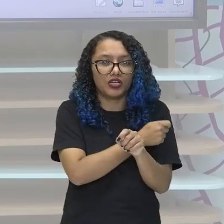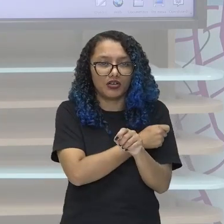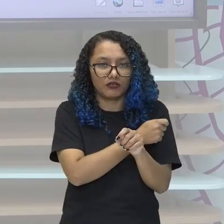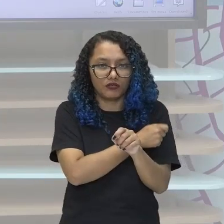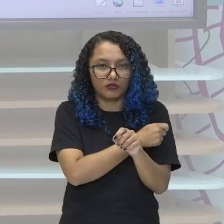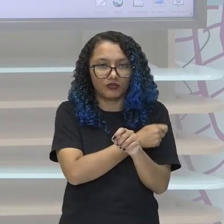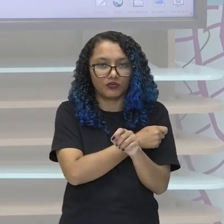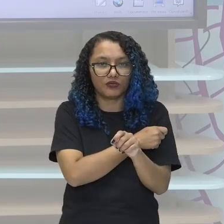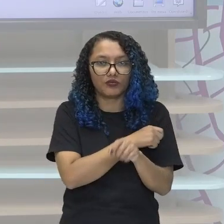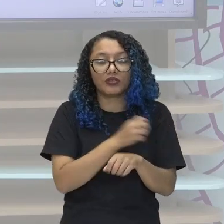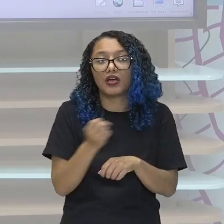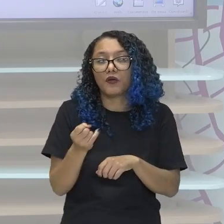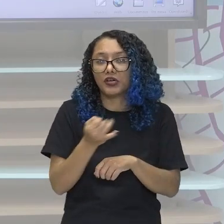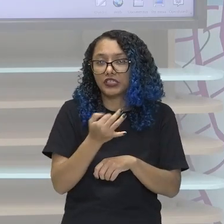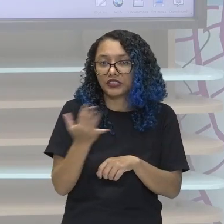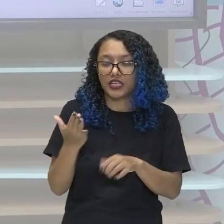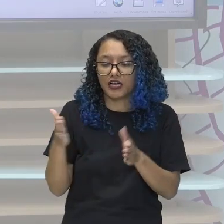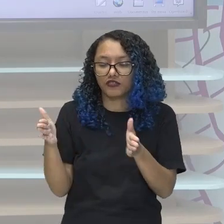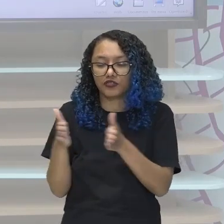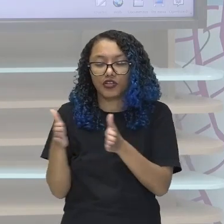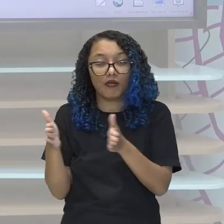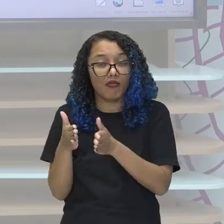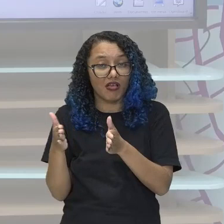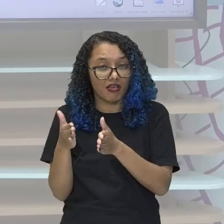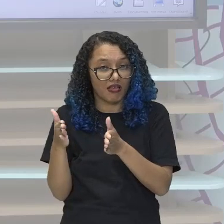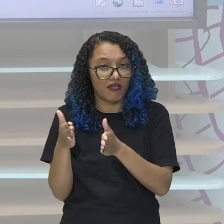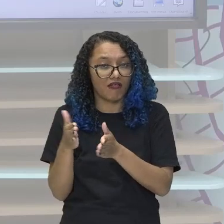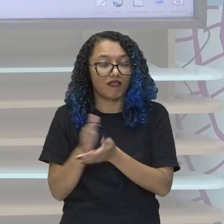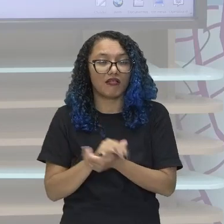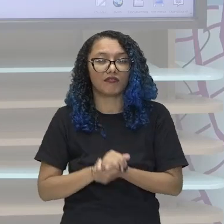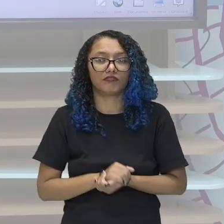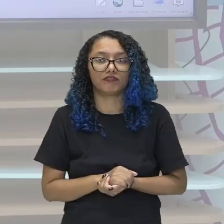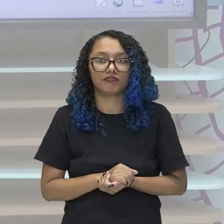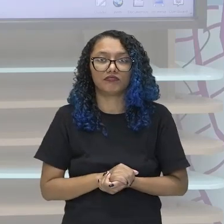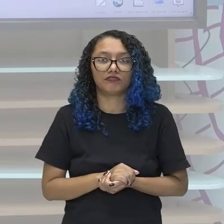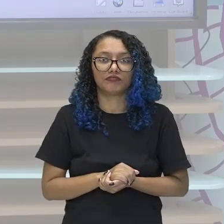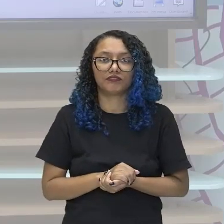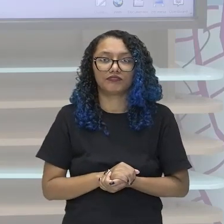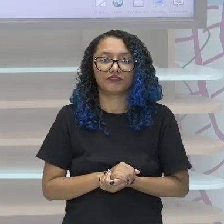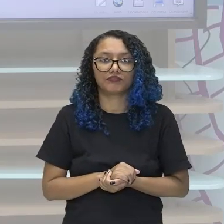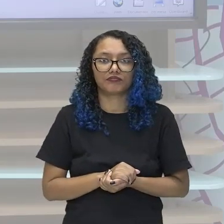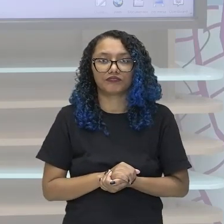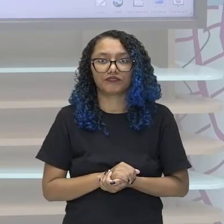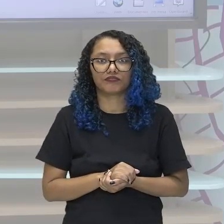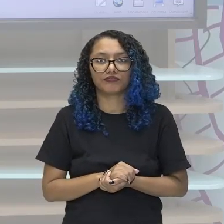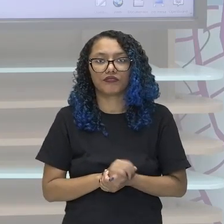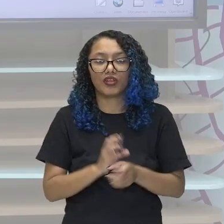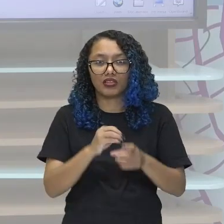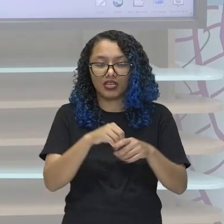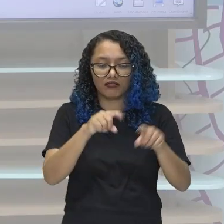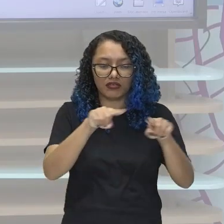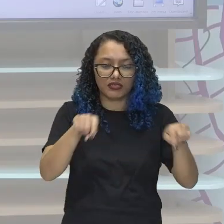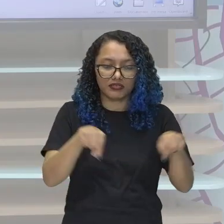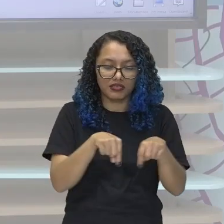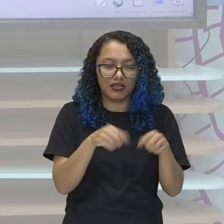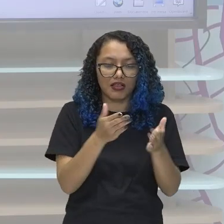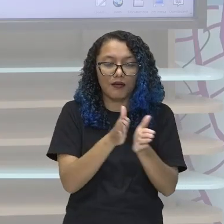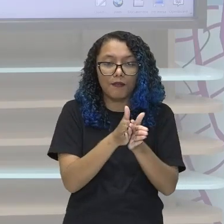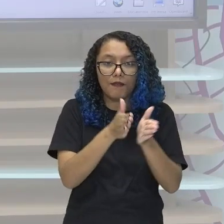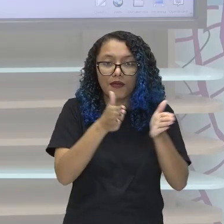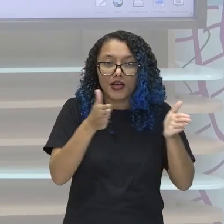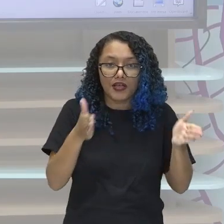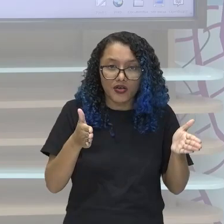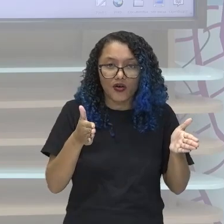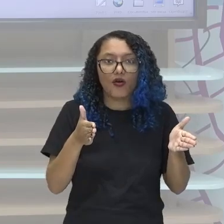coisa interessante, né? A sala grande comporta o dobro de alunos da